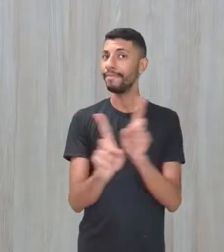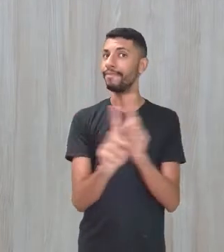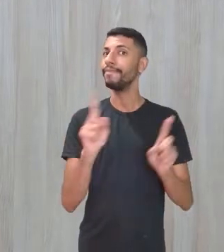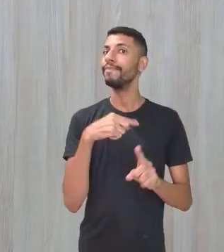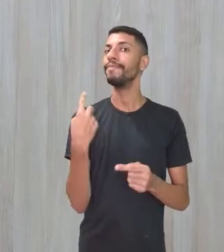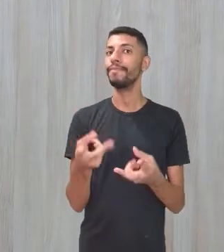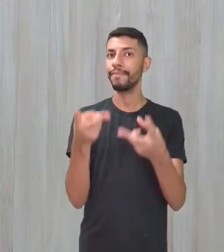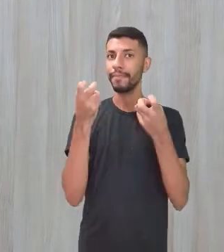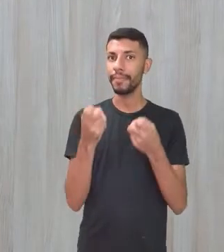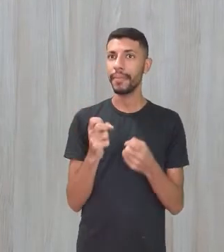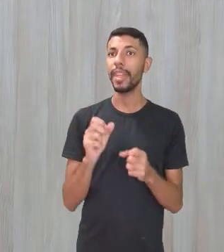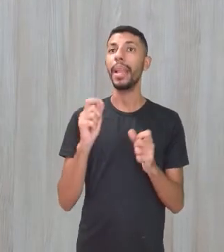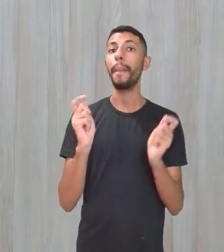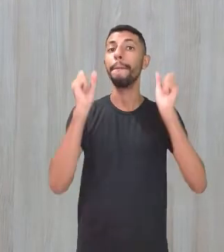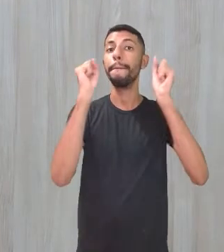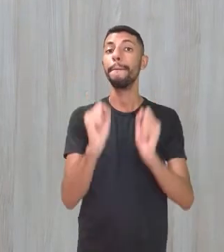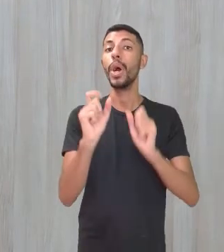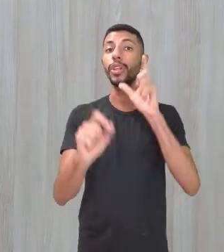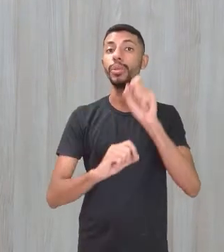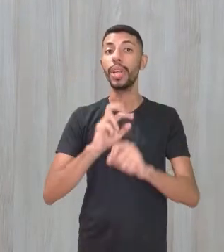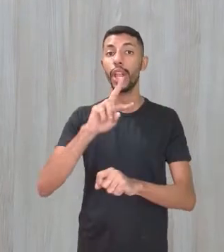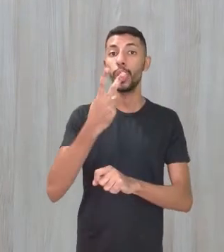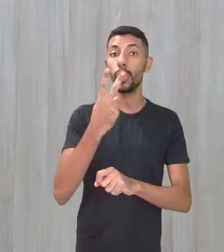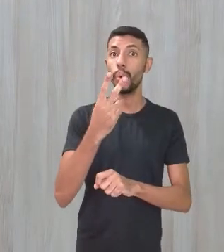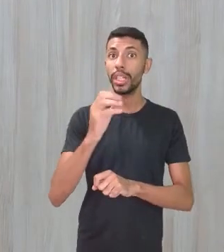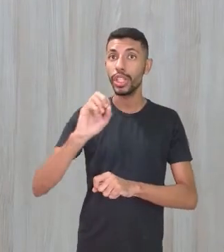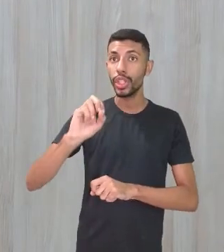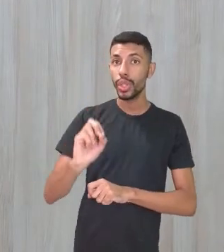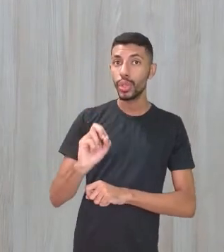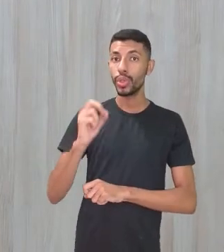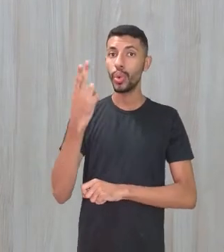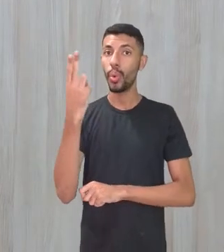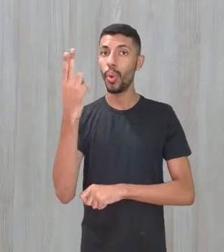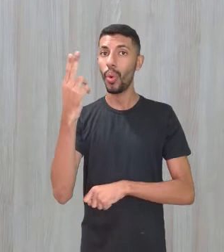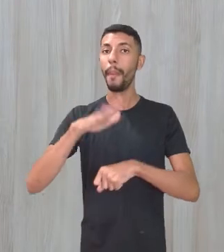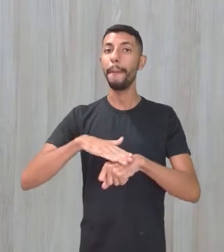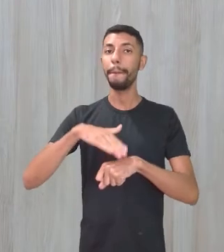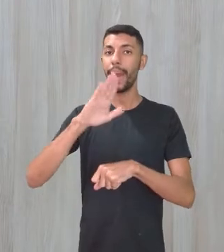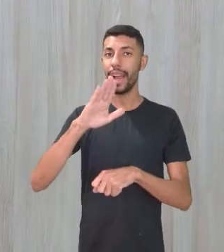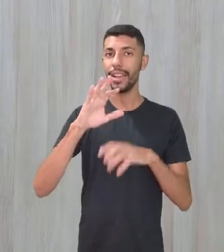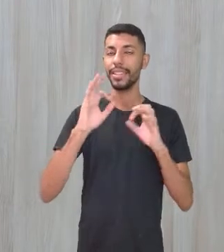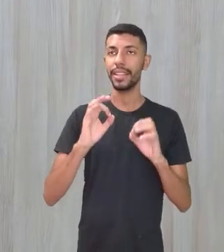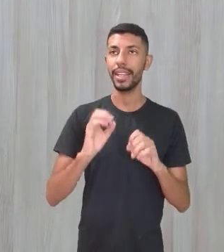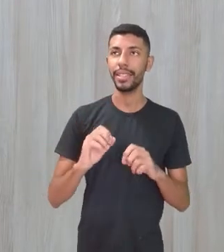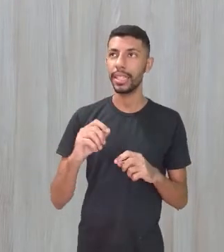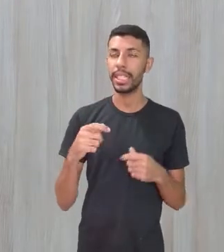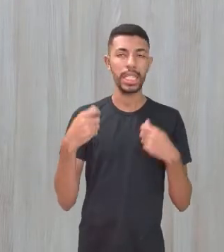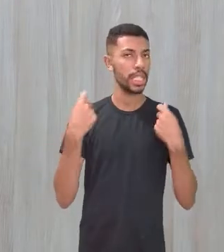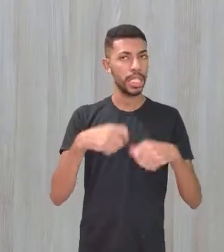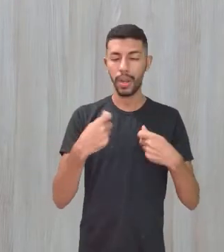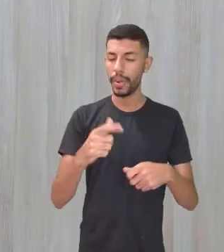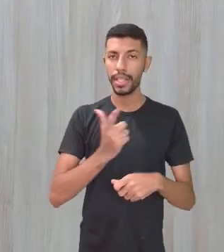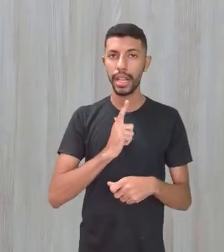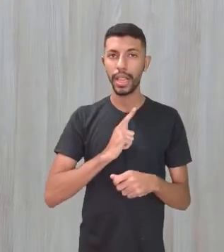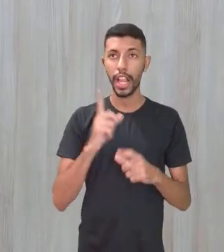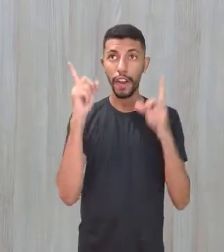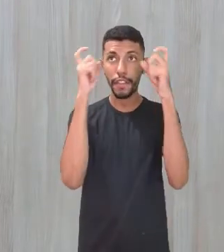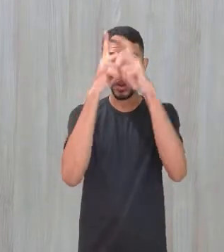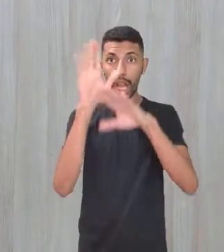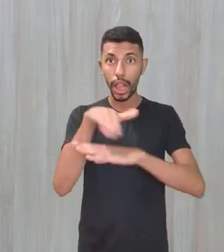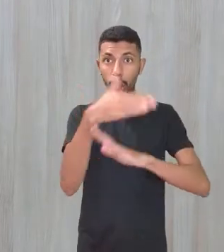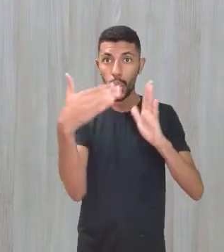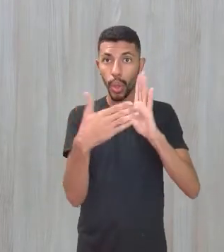são duas ou mais áreas. Ele não precisa ter dificuldade em todas as áreas.